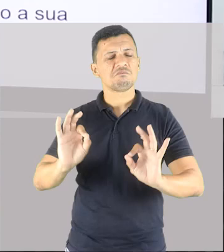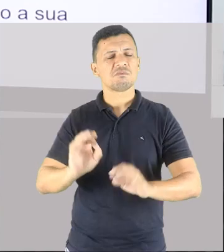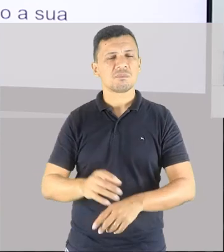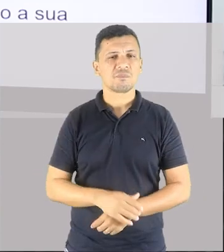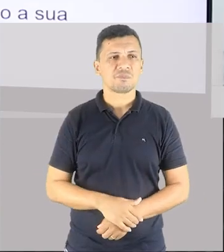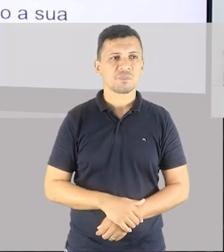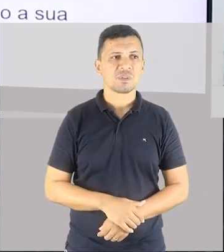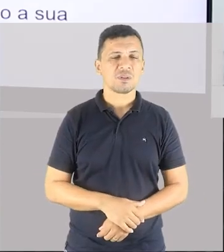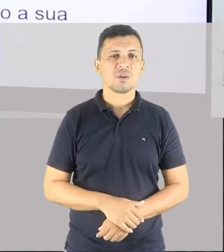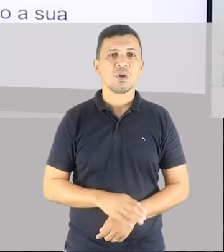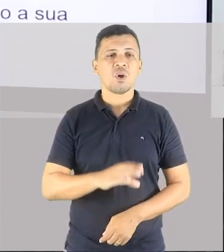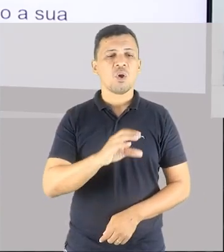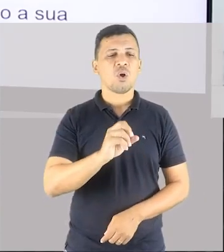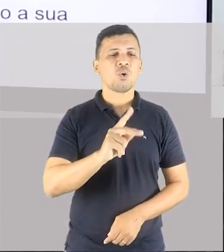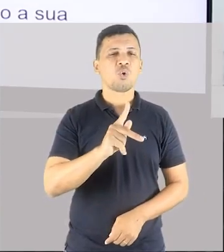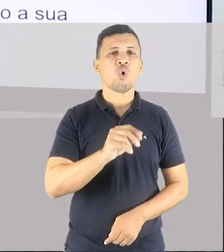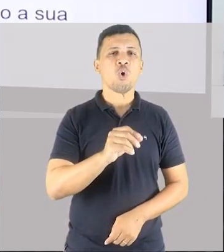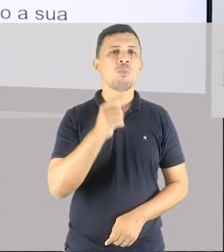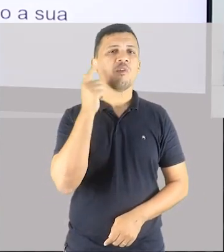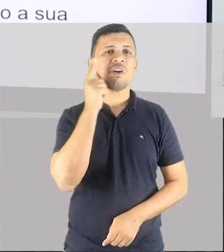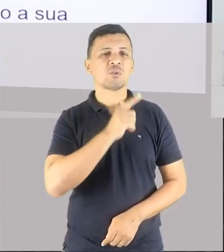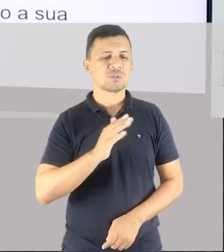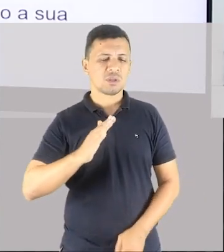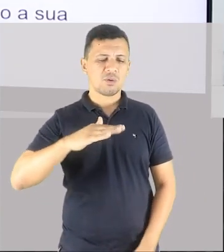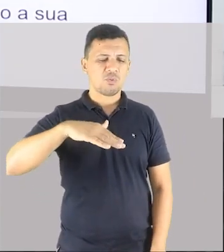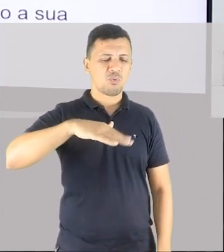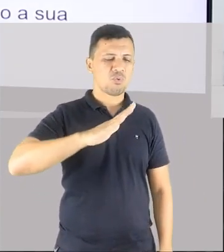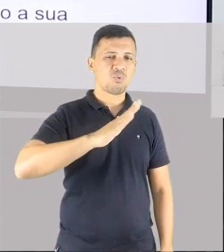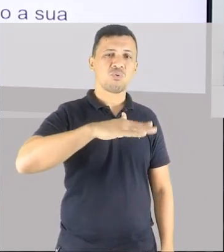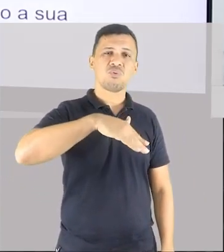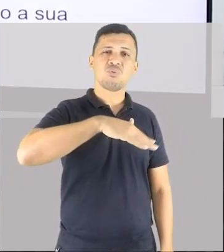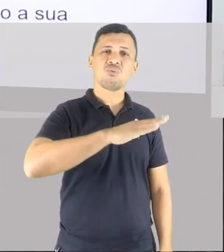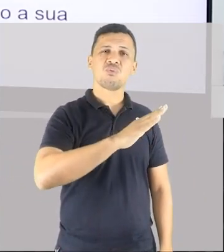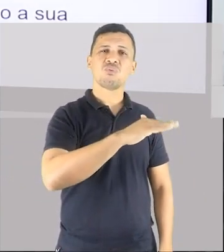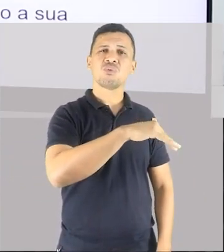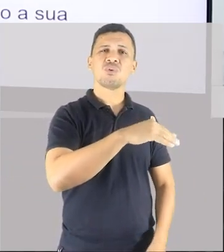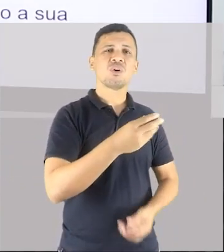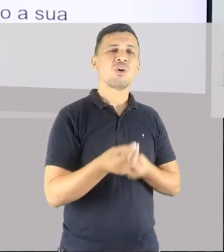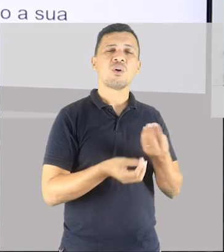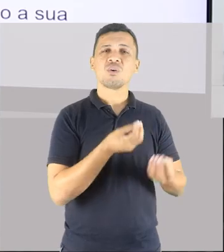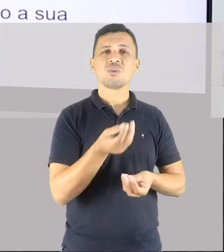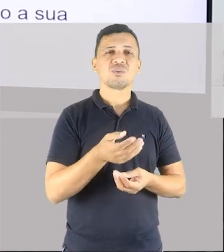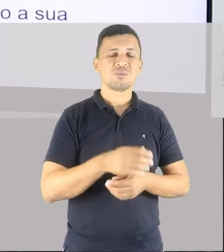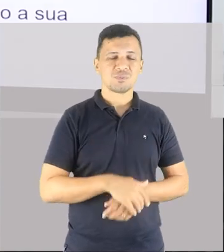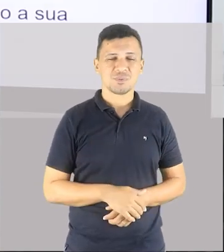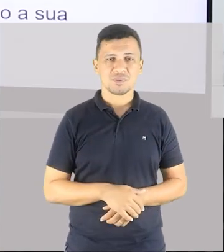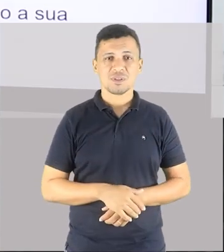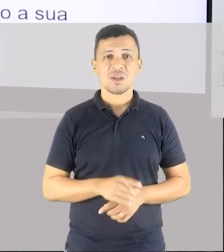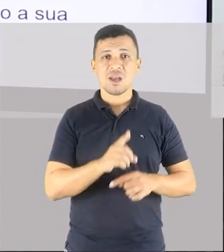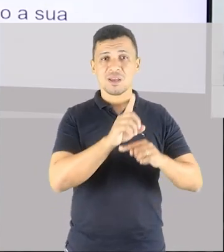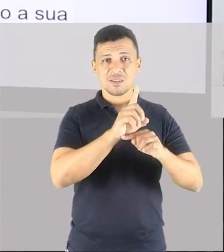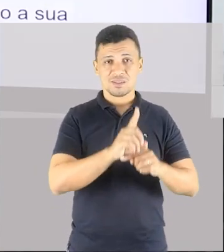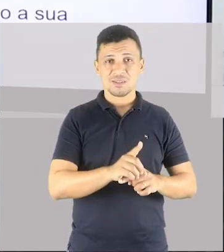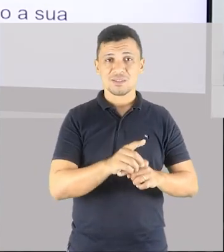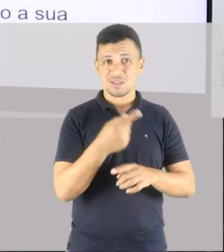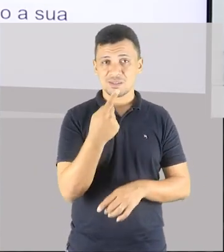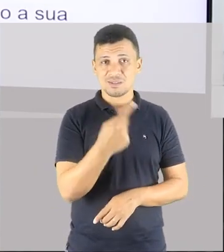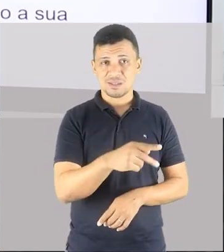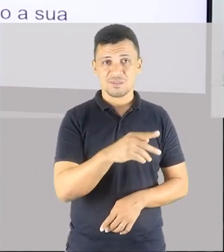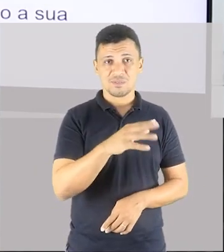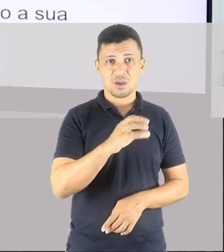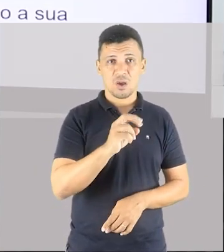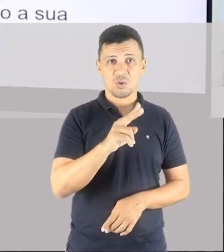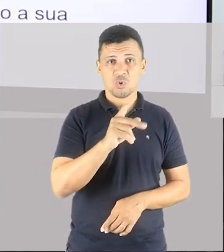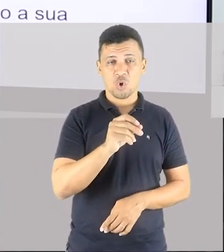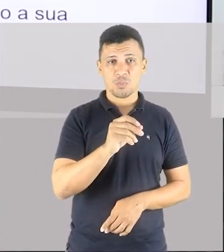Então, ó, quando é que um corpo vai flutuar? Um corpo flutua quando a densidade dele, do corpo, é